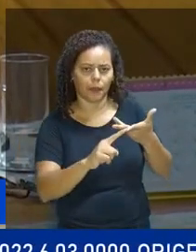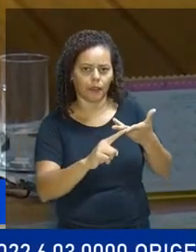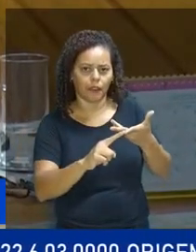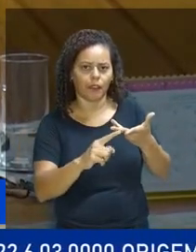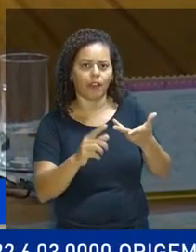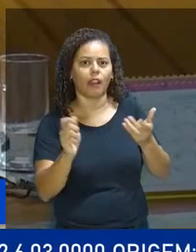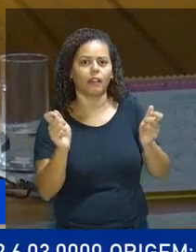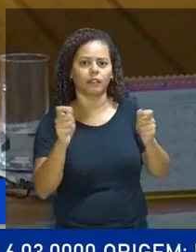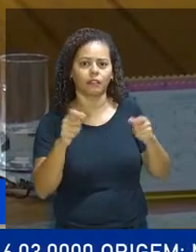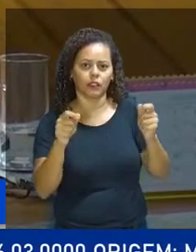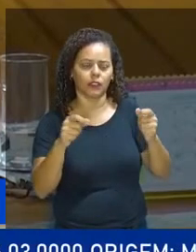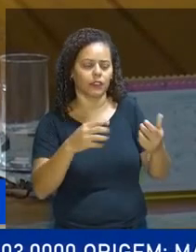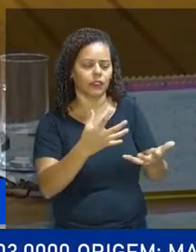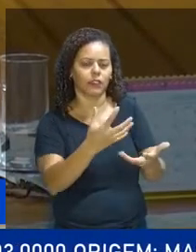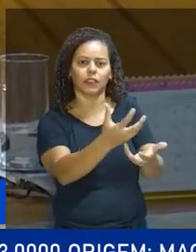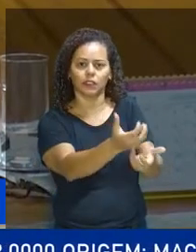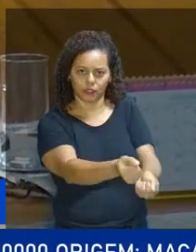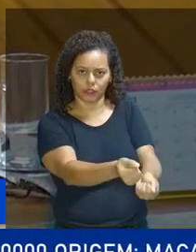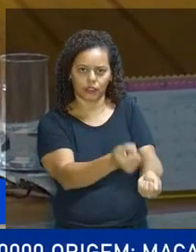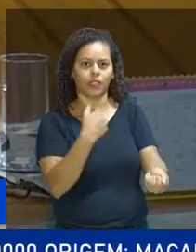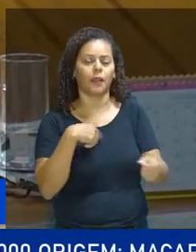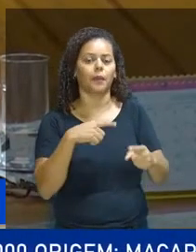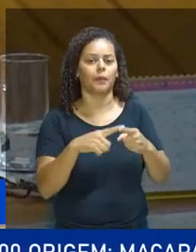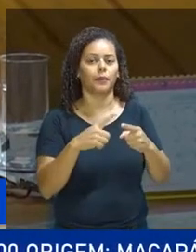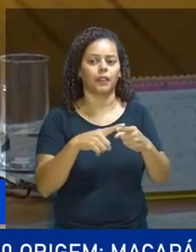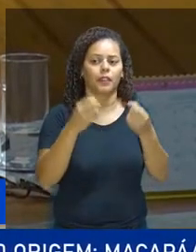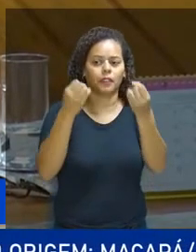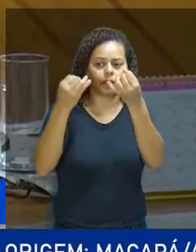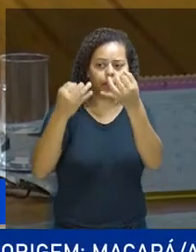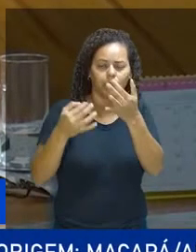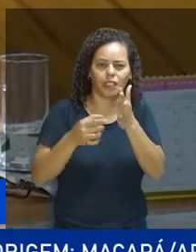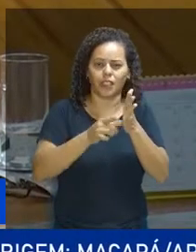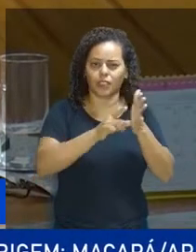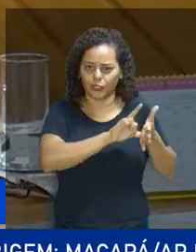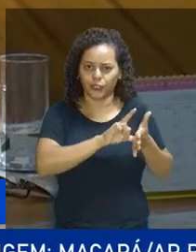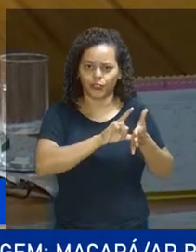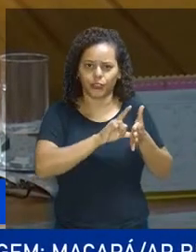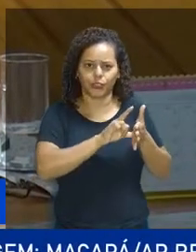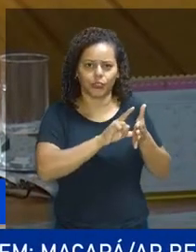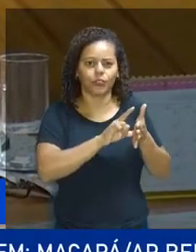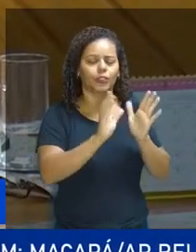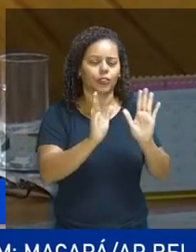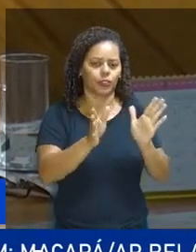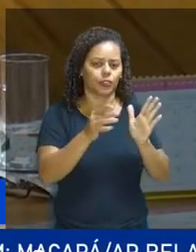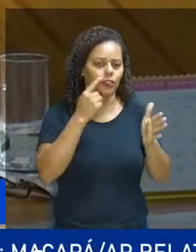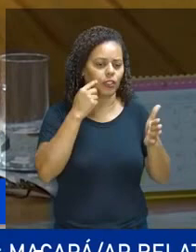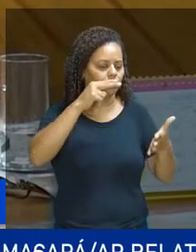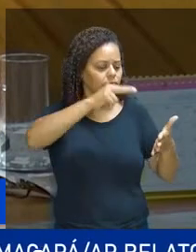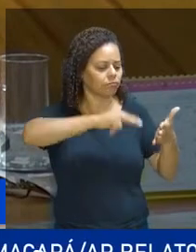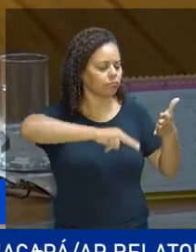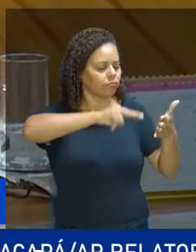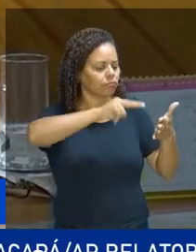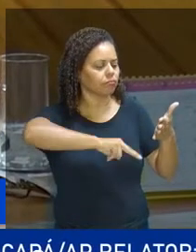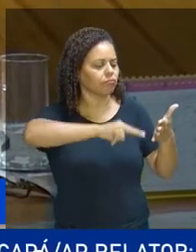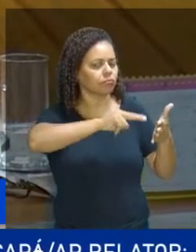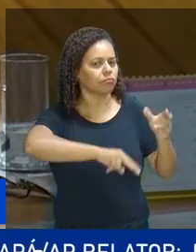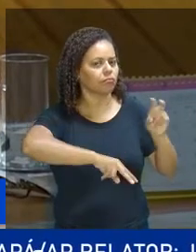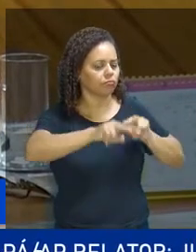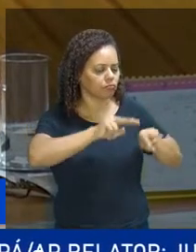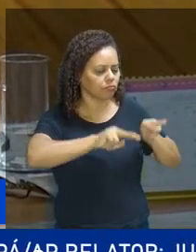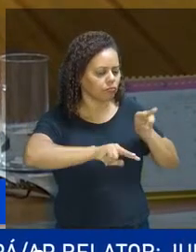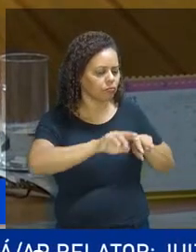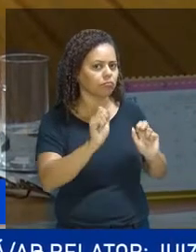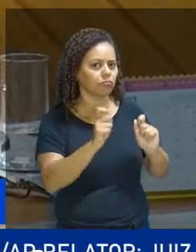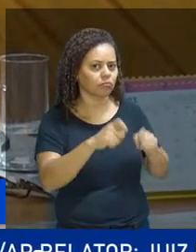apreciar. Também nós temos o argumento de que a gente deve primar pelo mérito, pela análise do mérito. É a primazia do mérito, então,